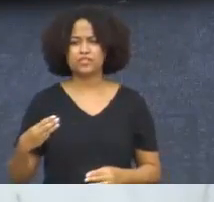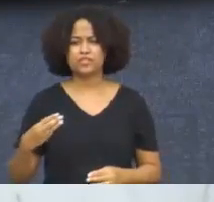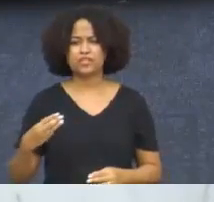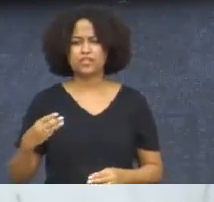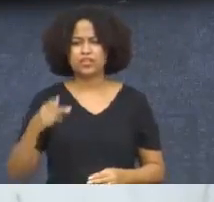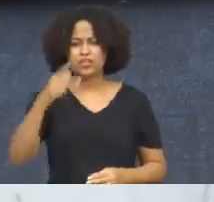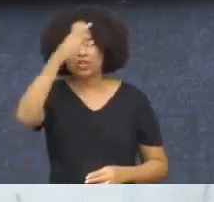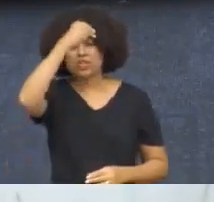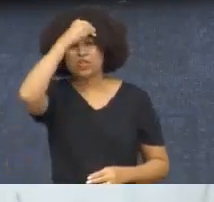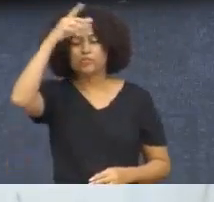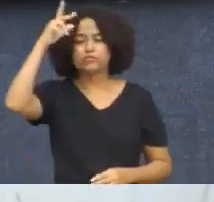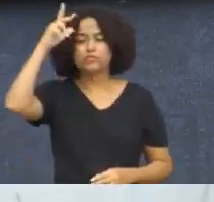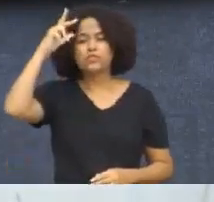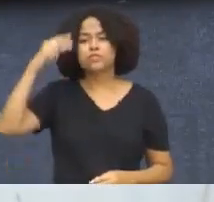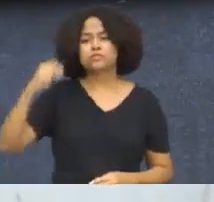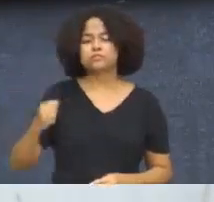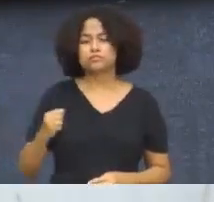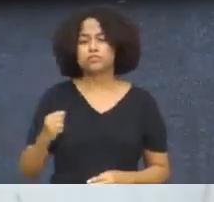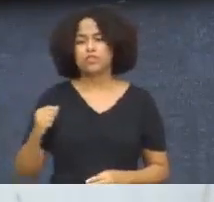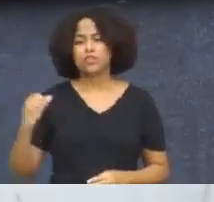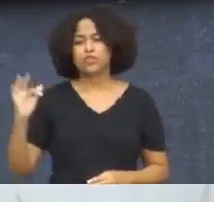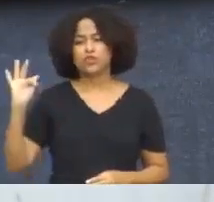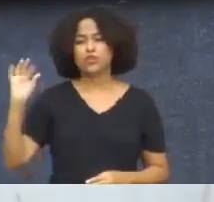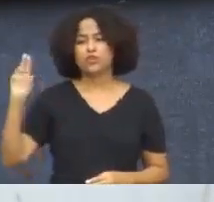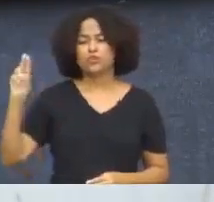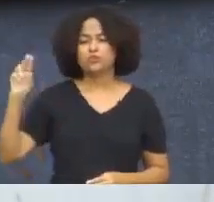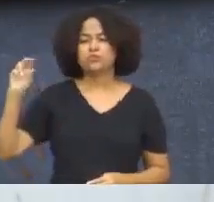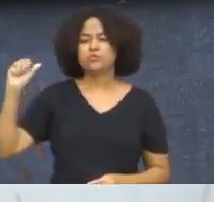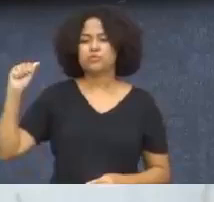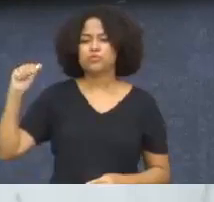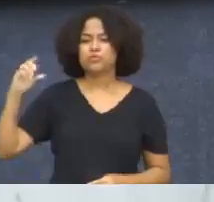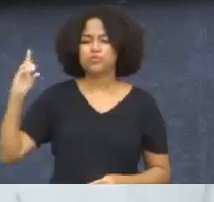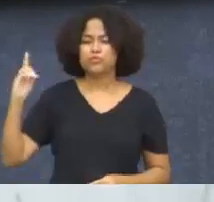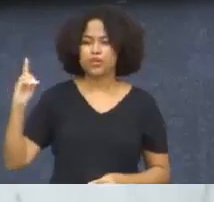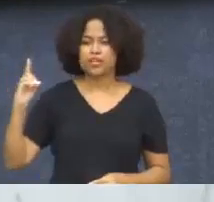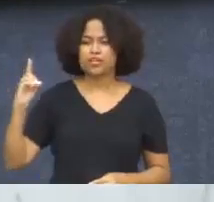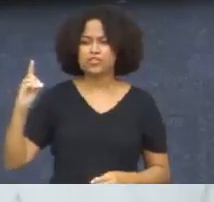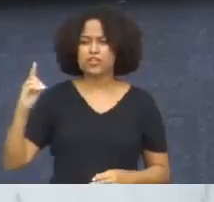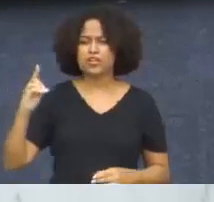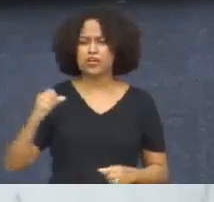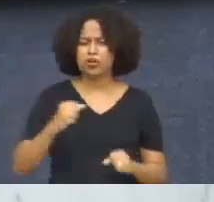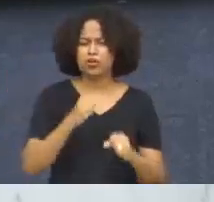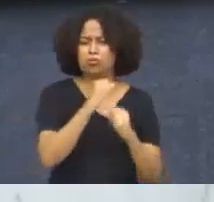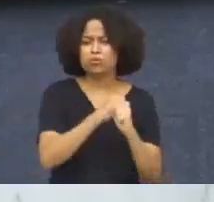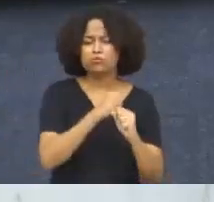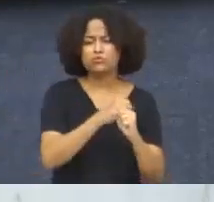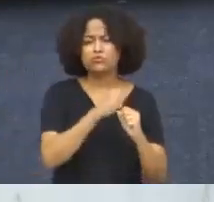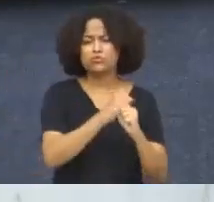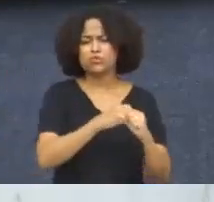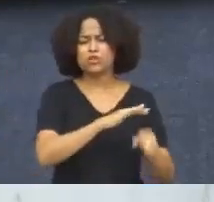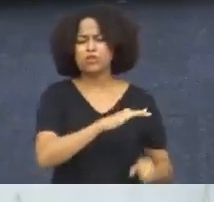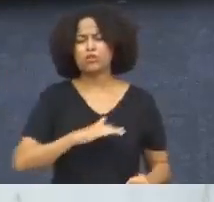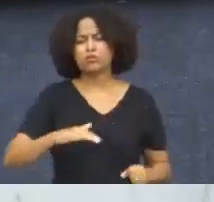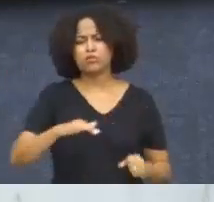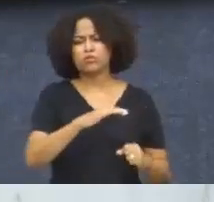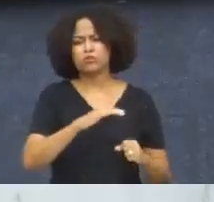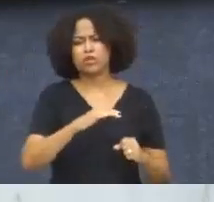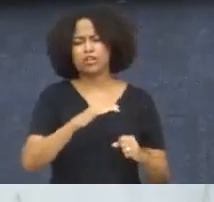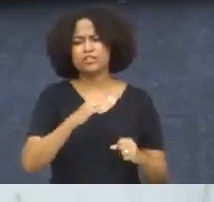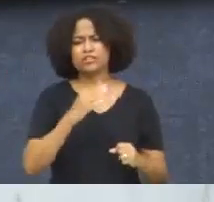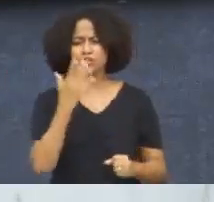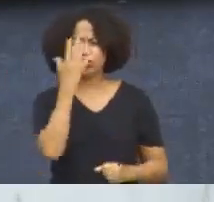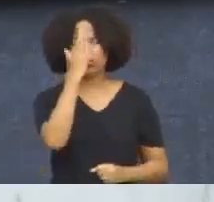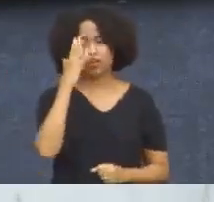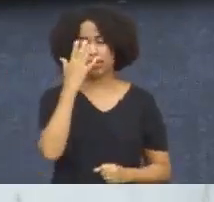Norma para sugerir a construção de um sambódromo na nova centralidade a ser